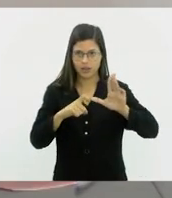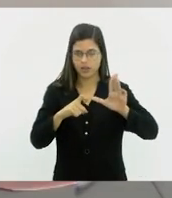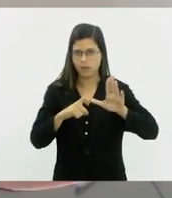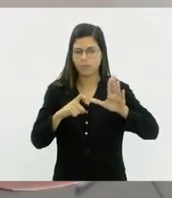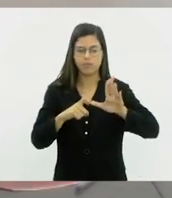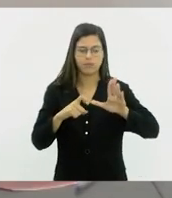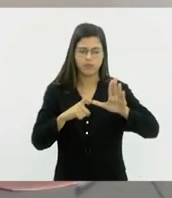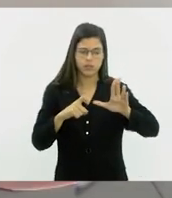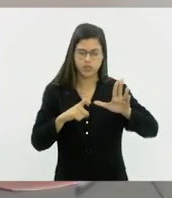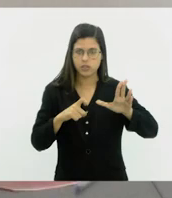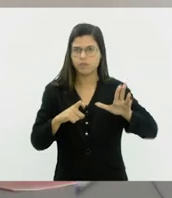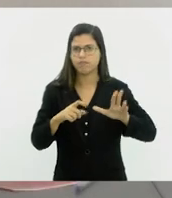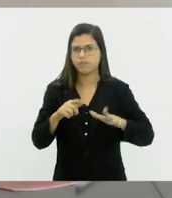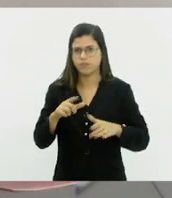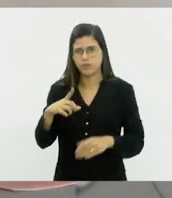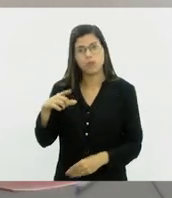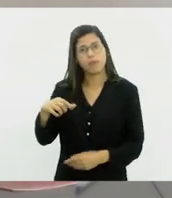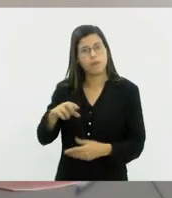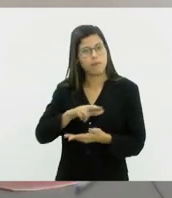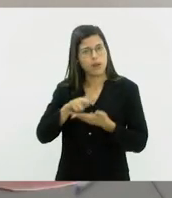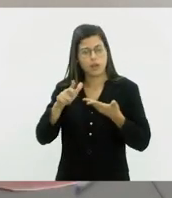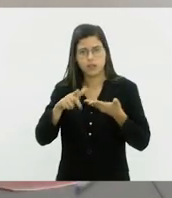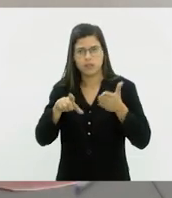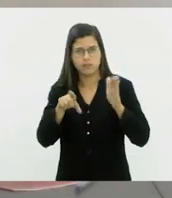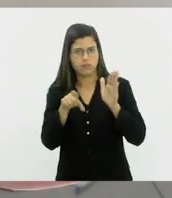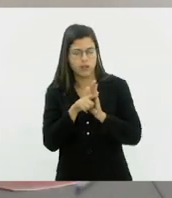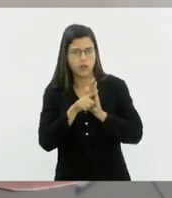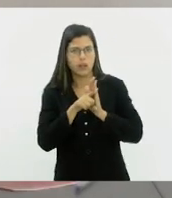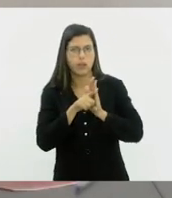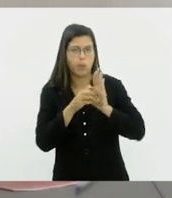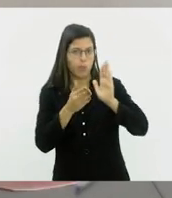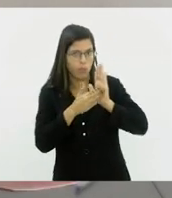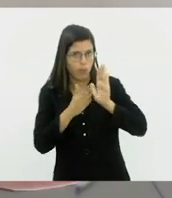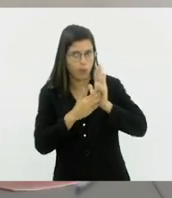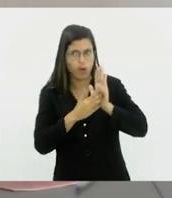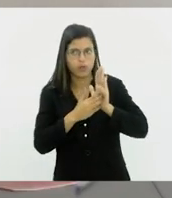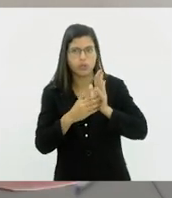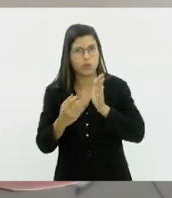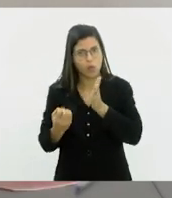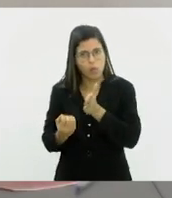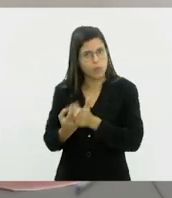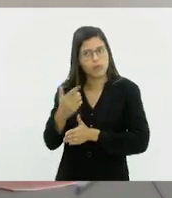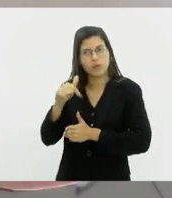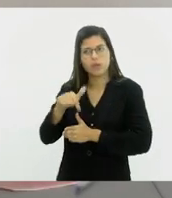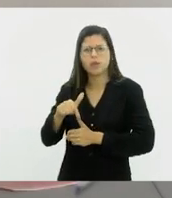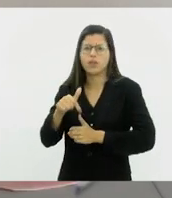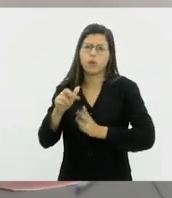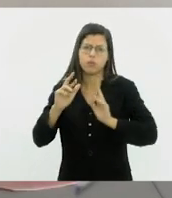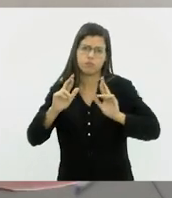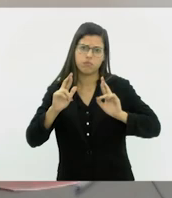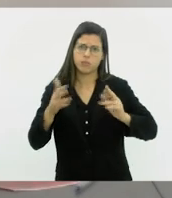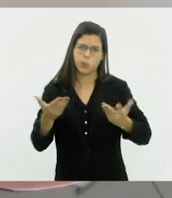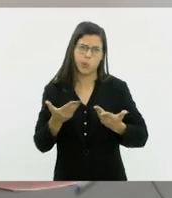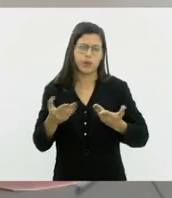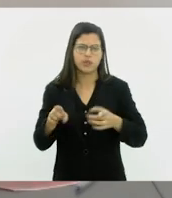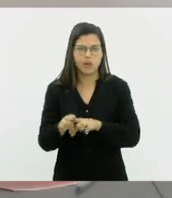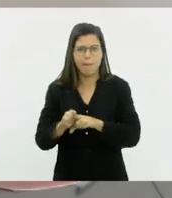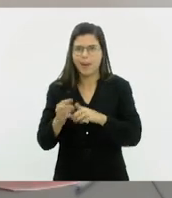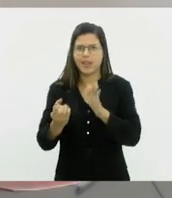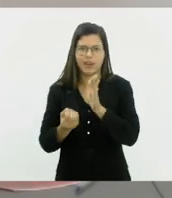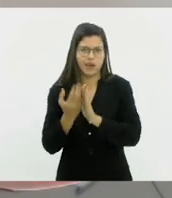depois campanhas para cumprimento da lei propostas que surgiram exatamente Espero que hoje também surge alguma proposta bacana